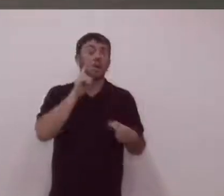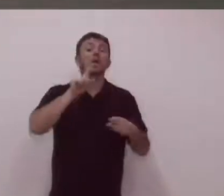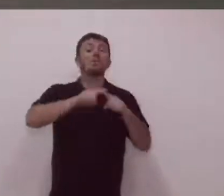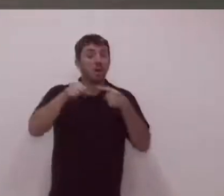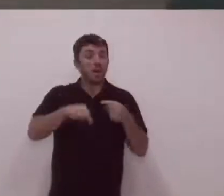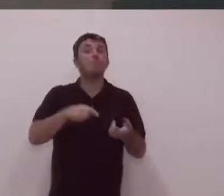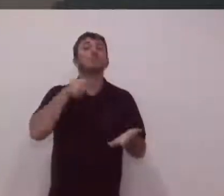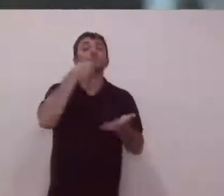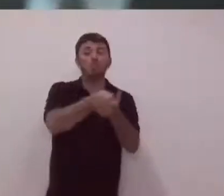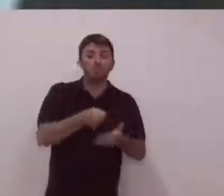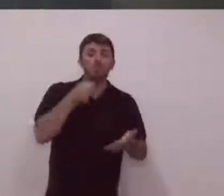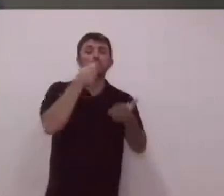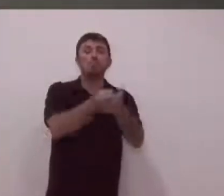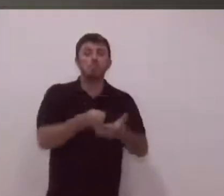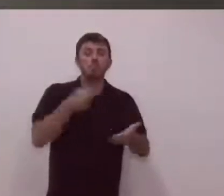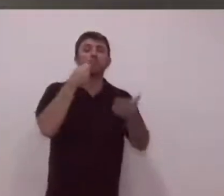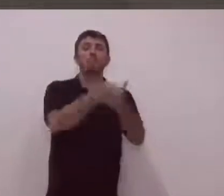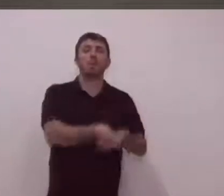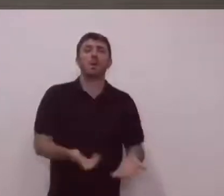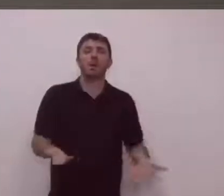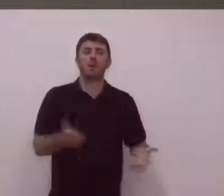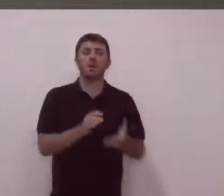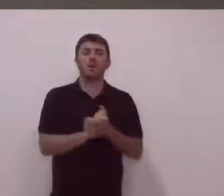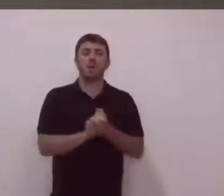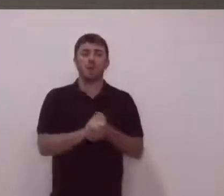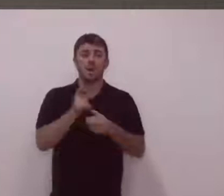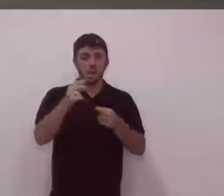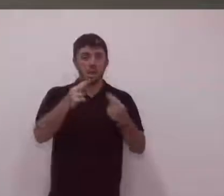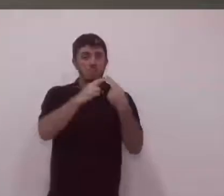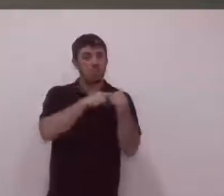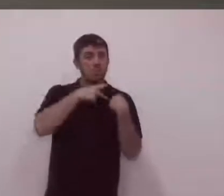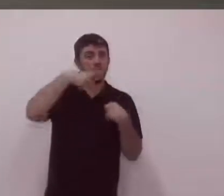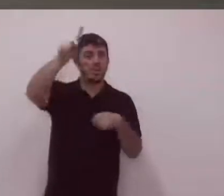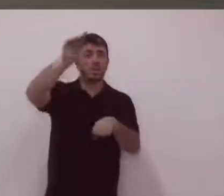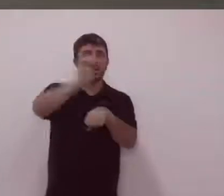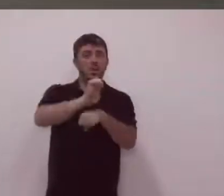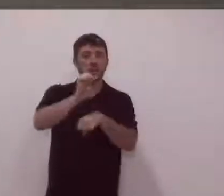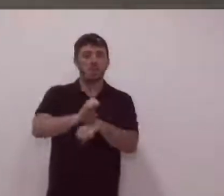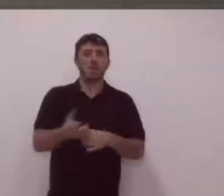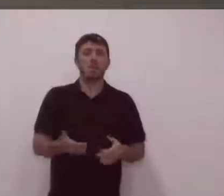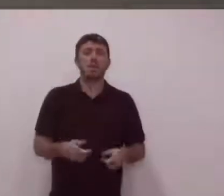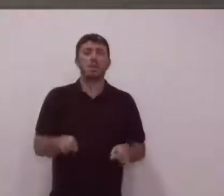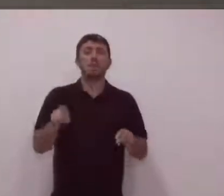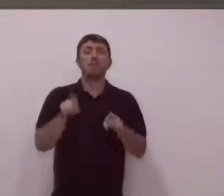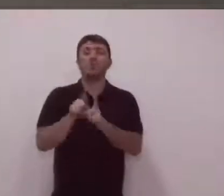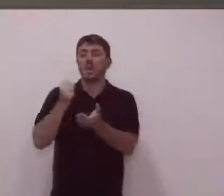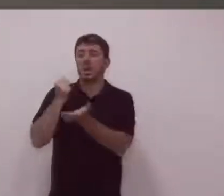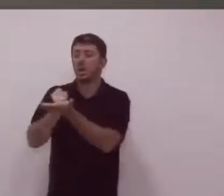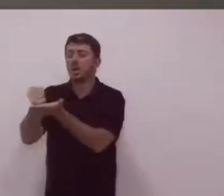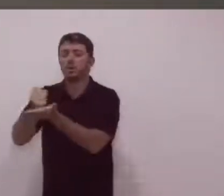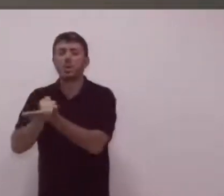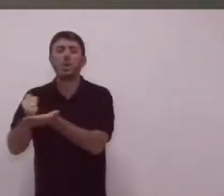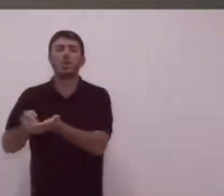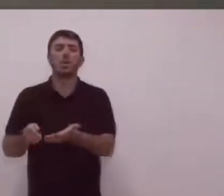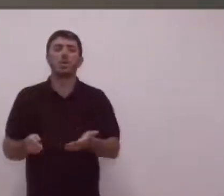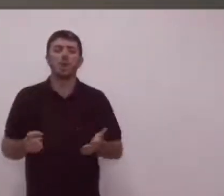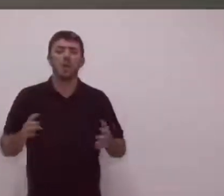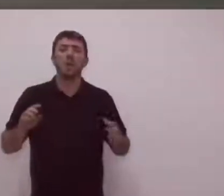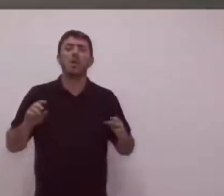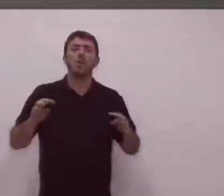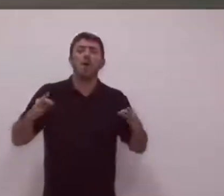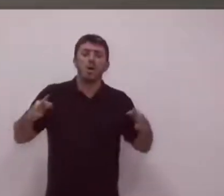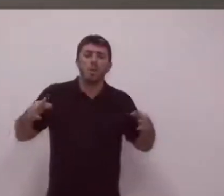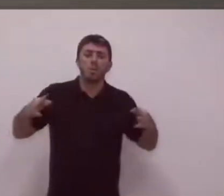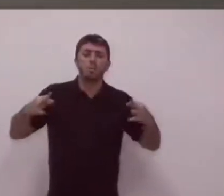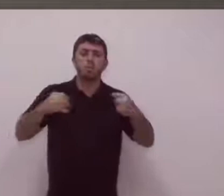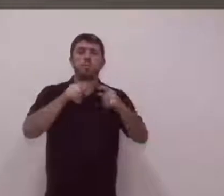vara do trabalho mais 108 mil cartório eleitoral detran tudo o município tem que pagar aluguel soma isso tudo e vê quanto